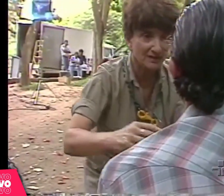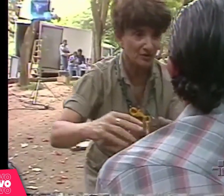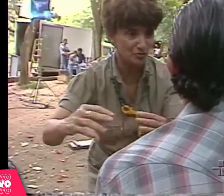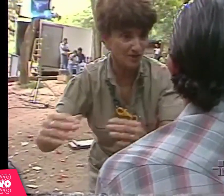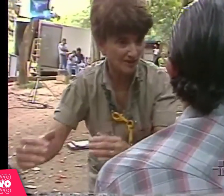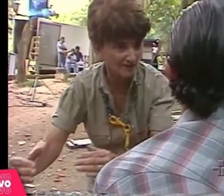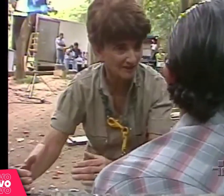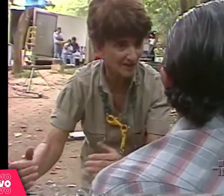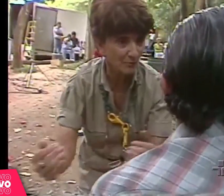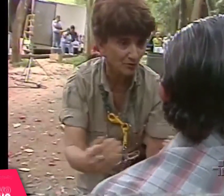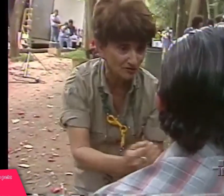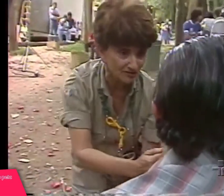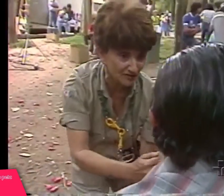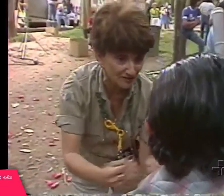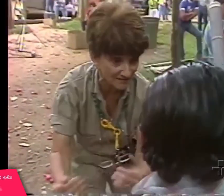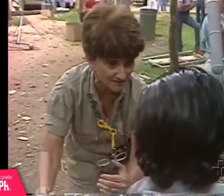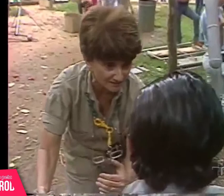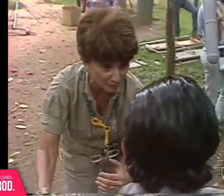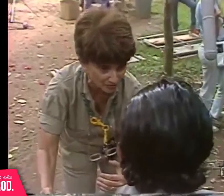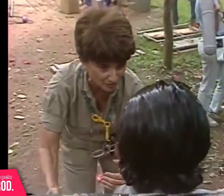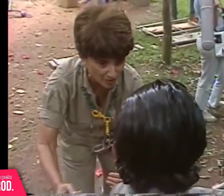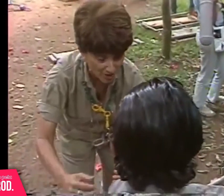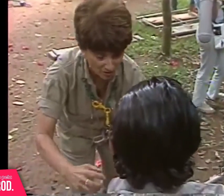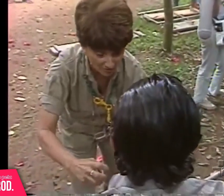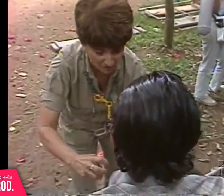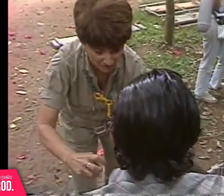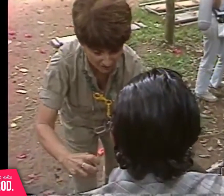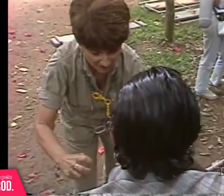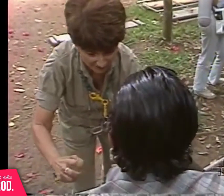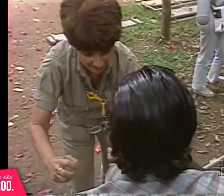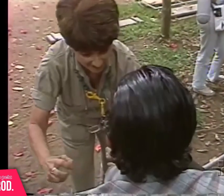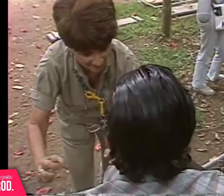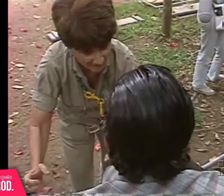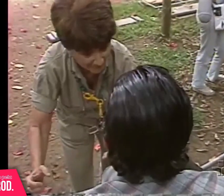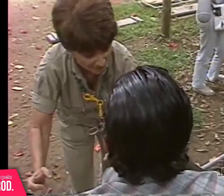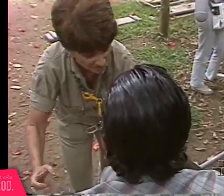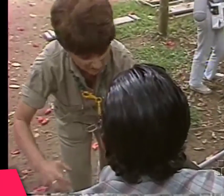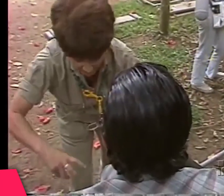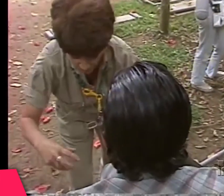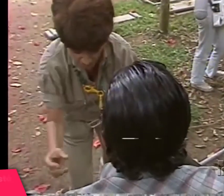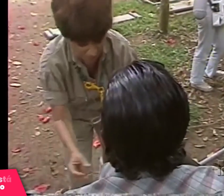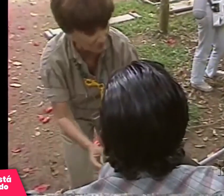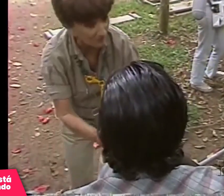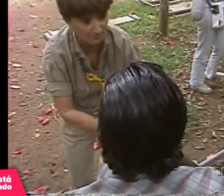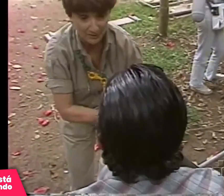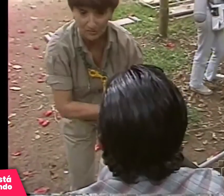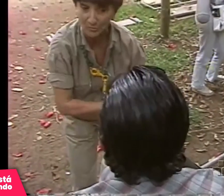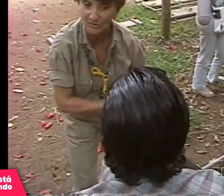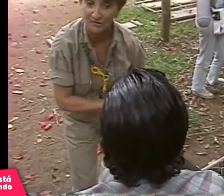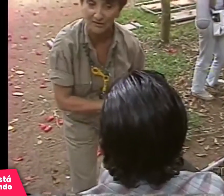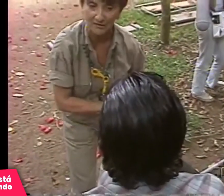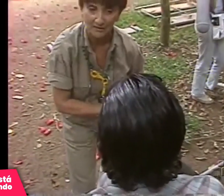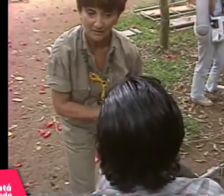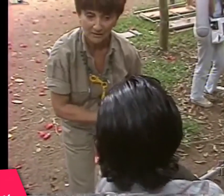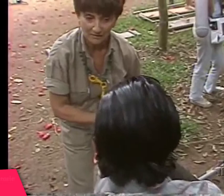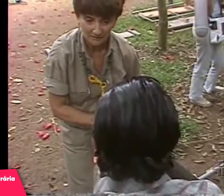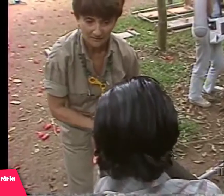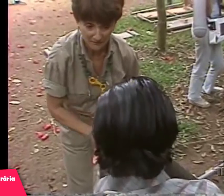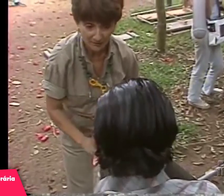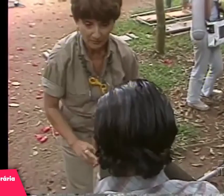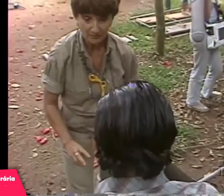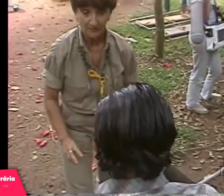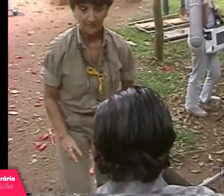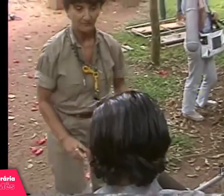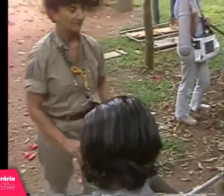pra você ajudar ela a externalizar essa emoção, na hora que ela disser, vai embora já, você pega sua bolsa e sai. Tudo